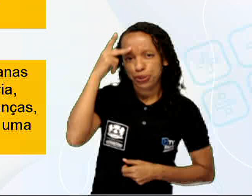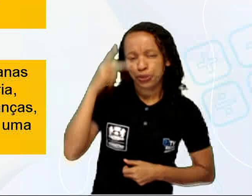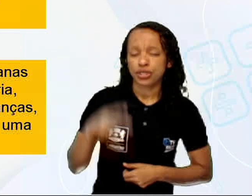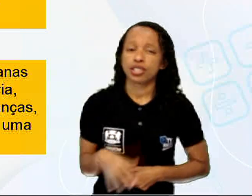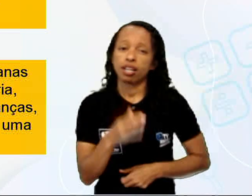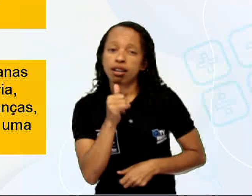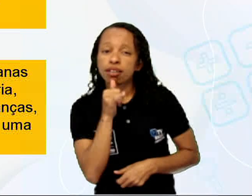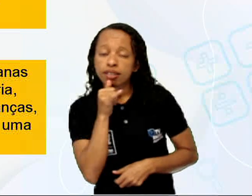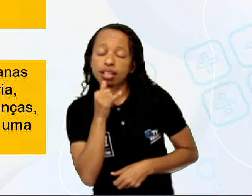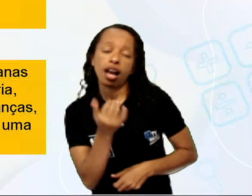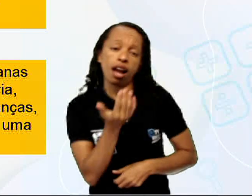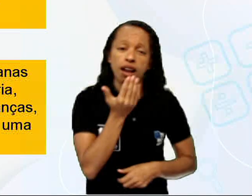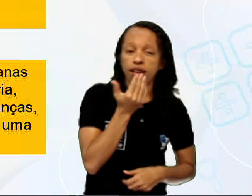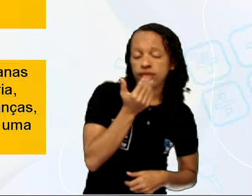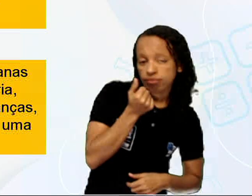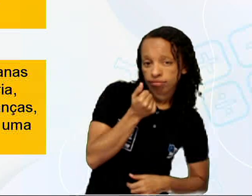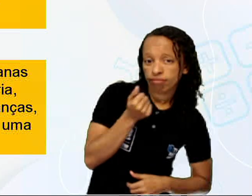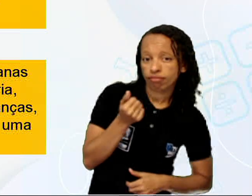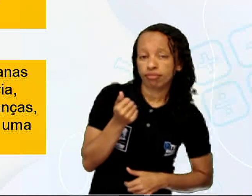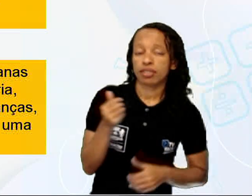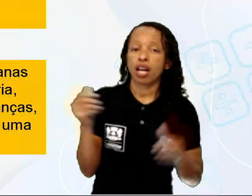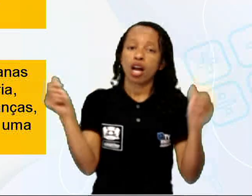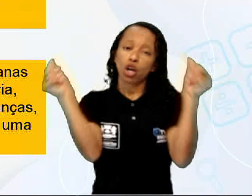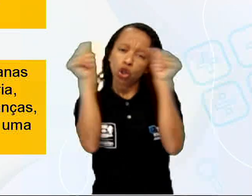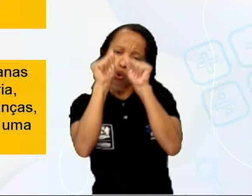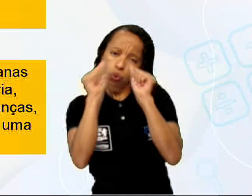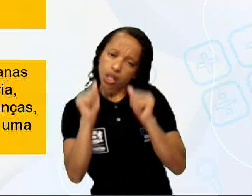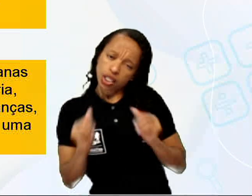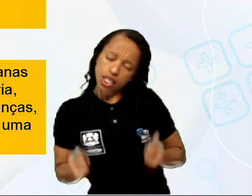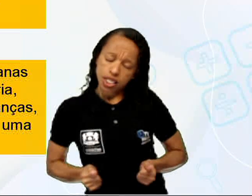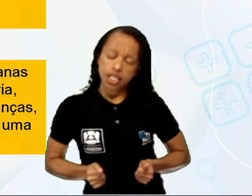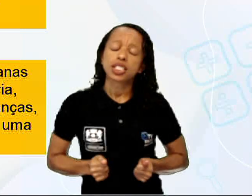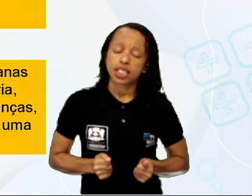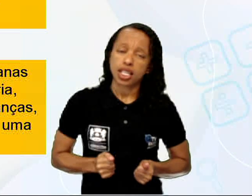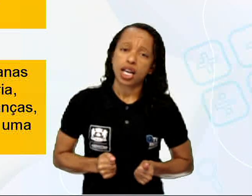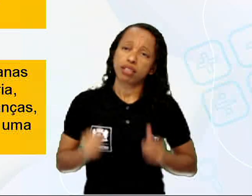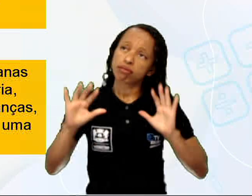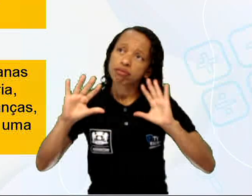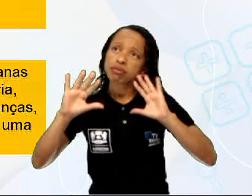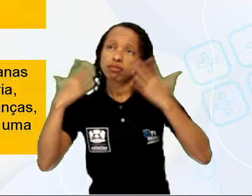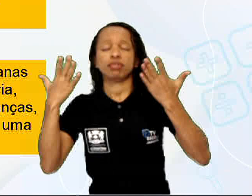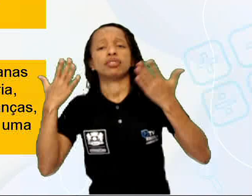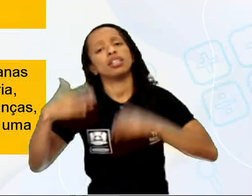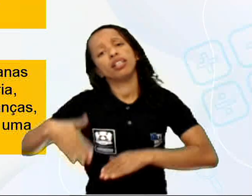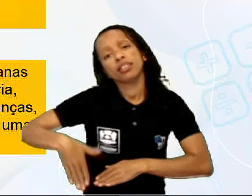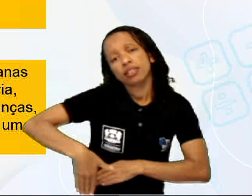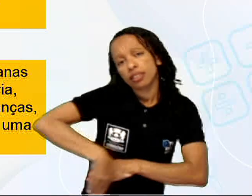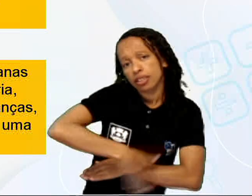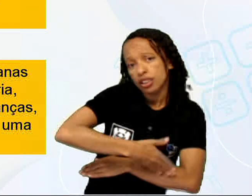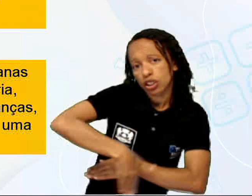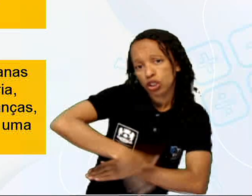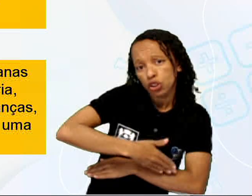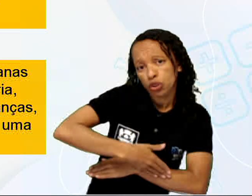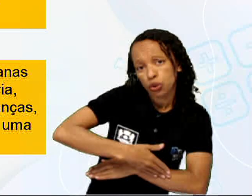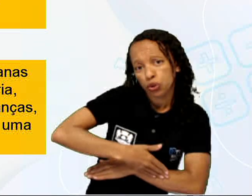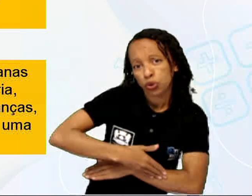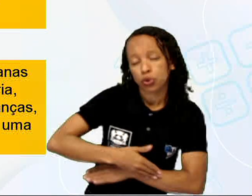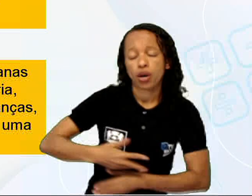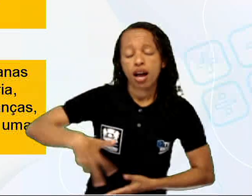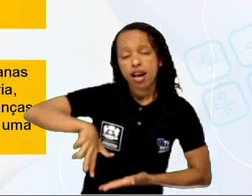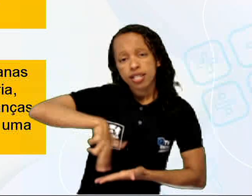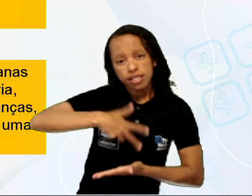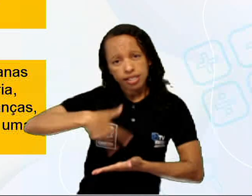nas celebrações religiosas, nas festas de rua, folguedos, danças, brincadeiras,